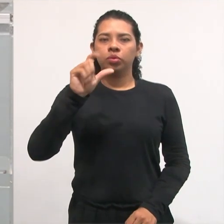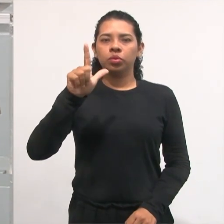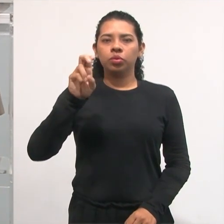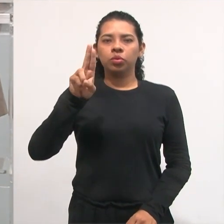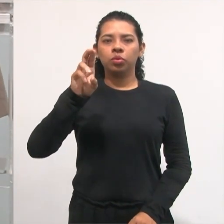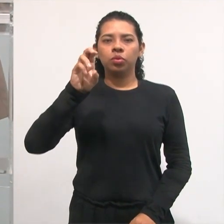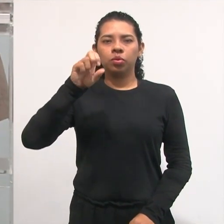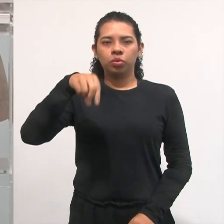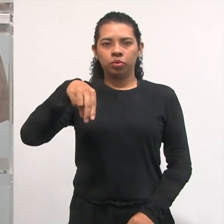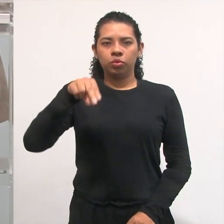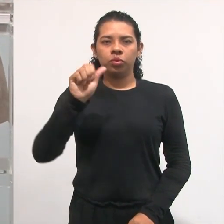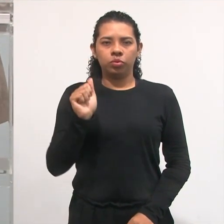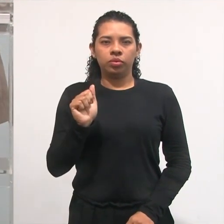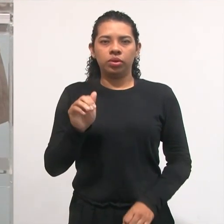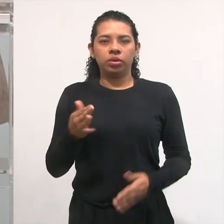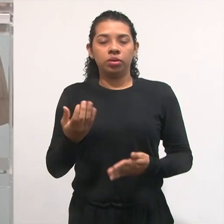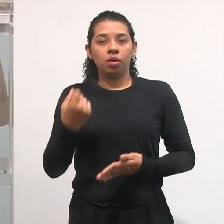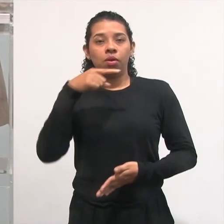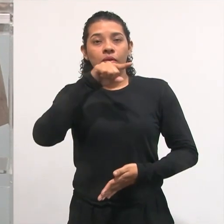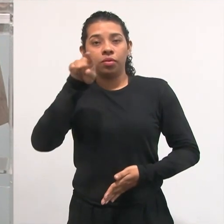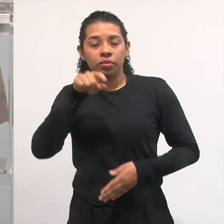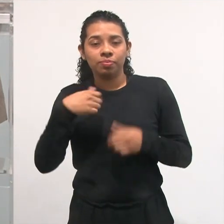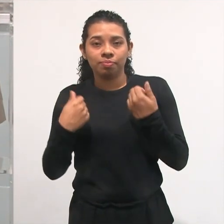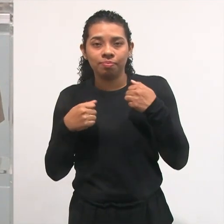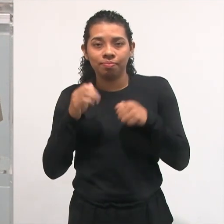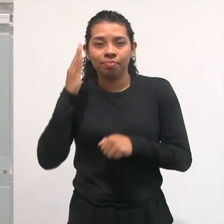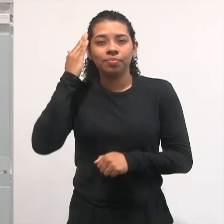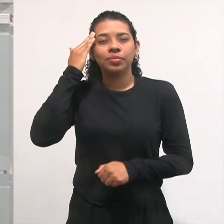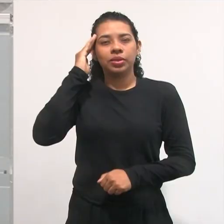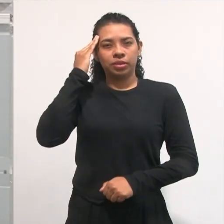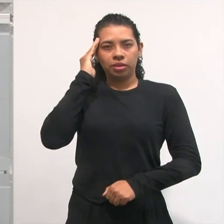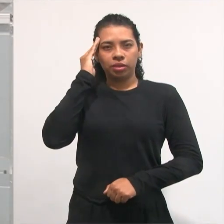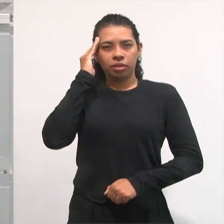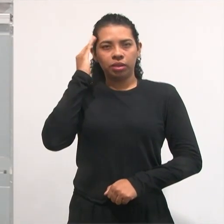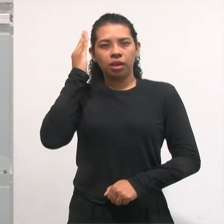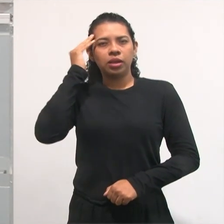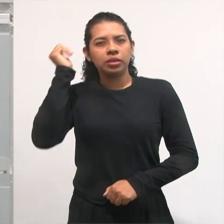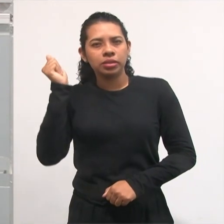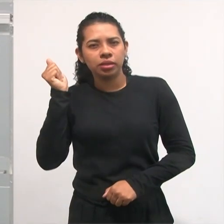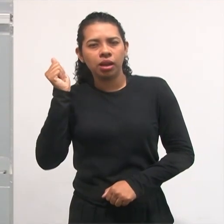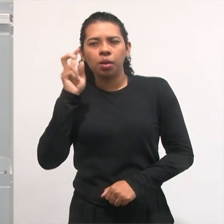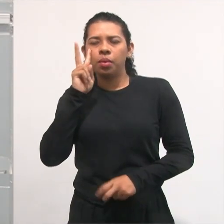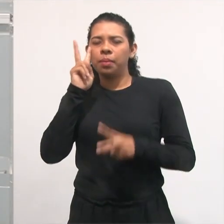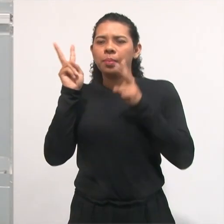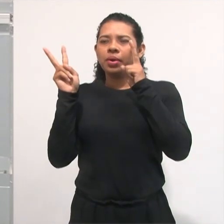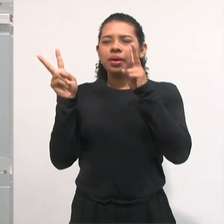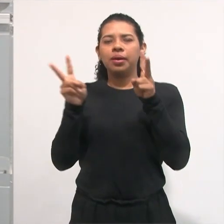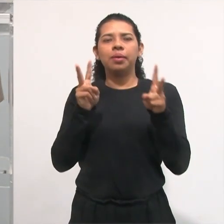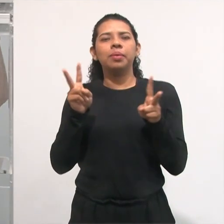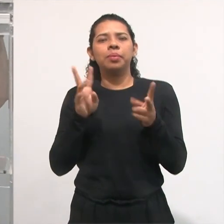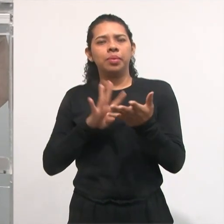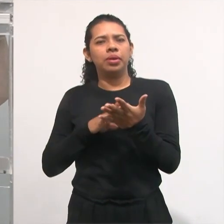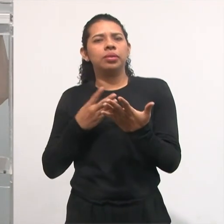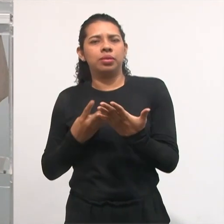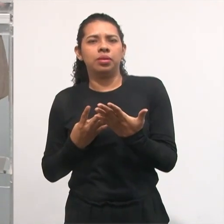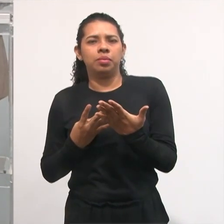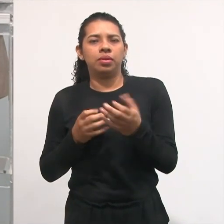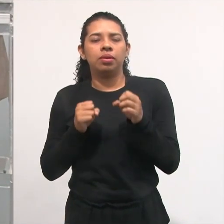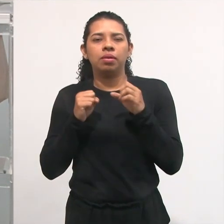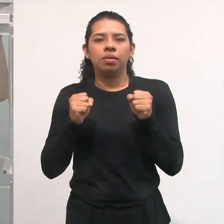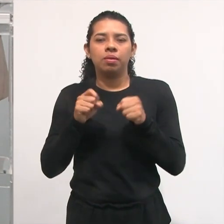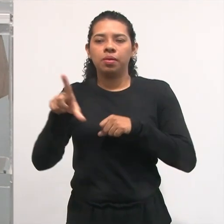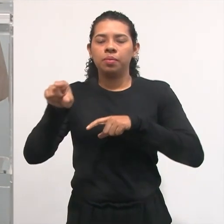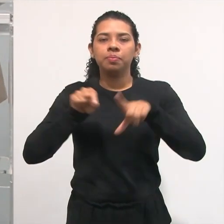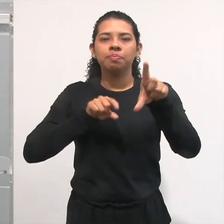saber dessas informações para que você possa, né, pegar, você gestor, receber um gráfico, uma